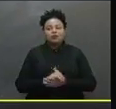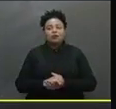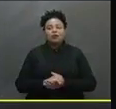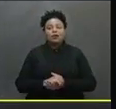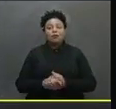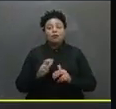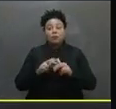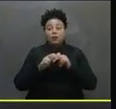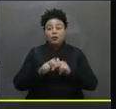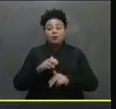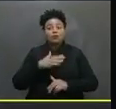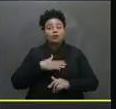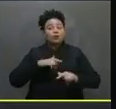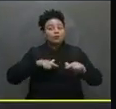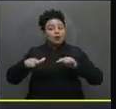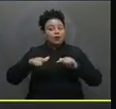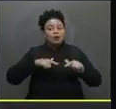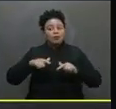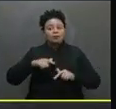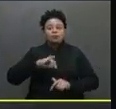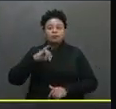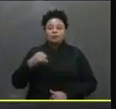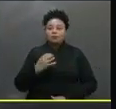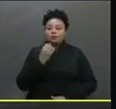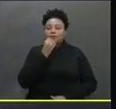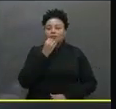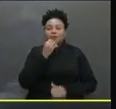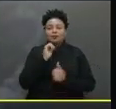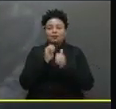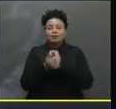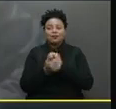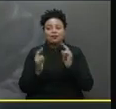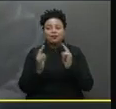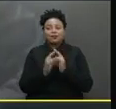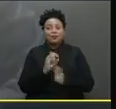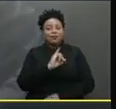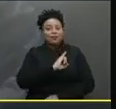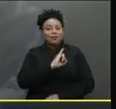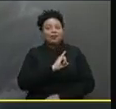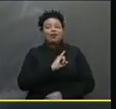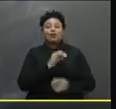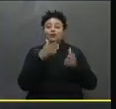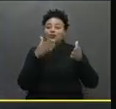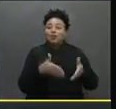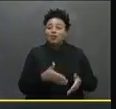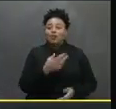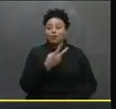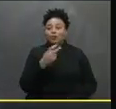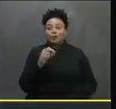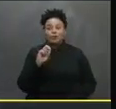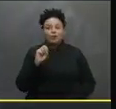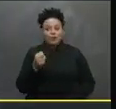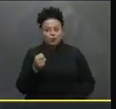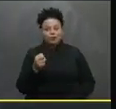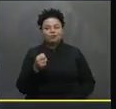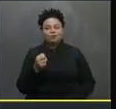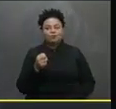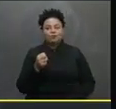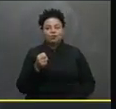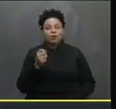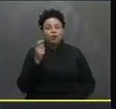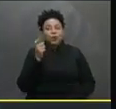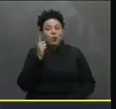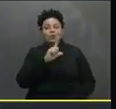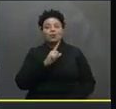pelo meu trabalho, pela oportunidade que me deu o Sport Clube Internacional desde 2008, chegar com minha